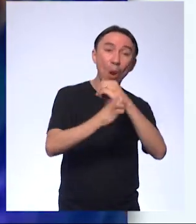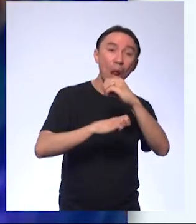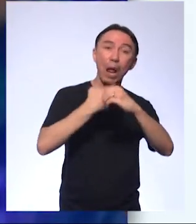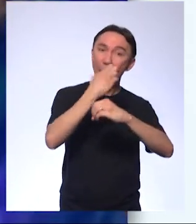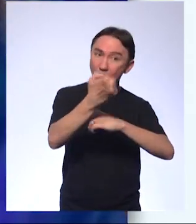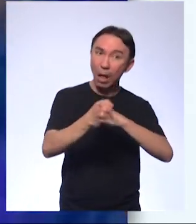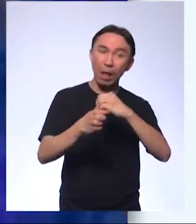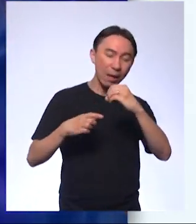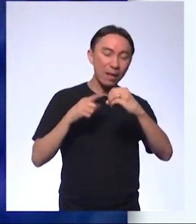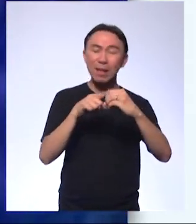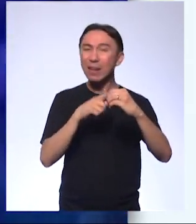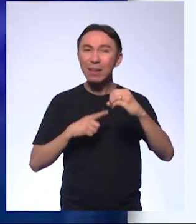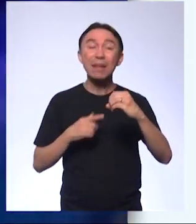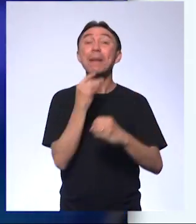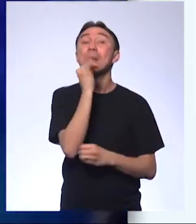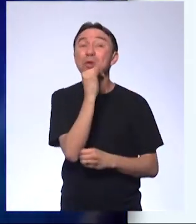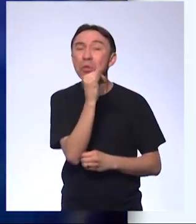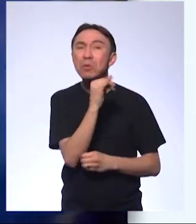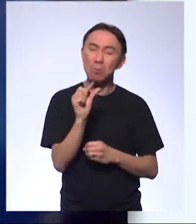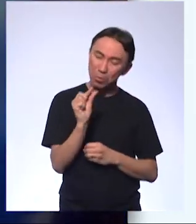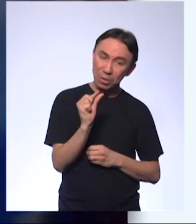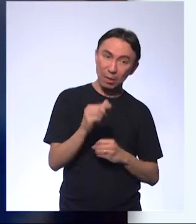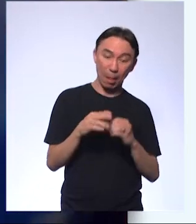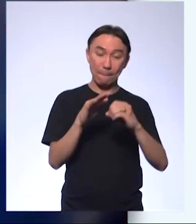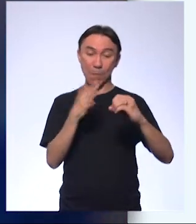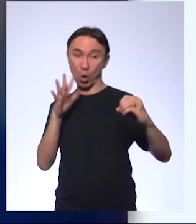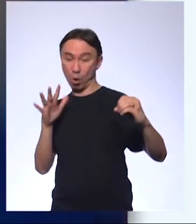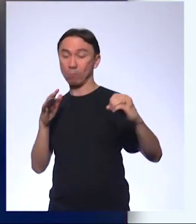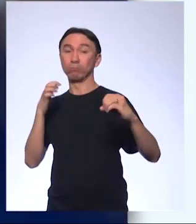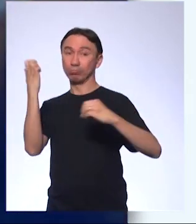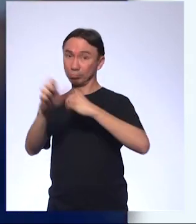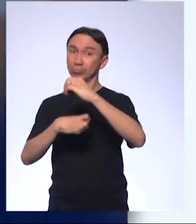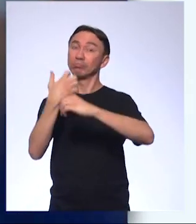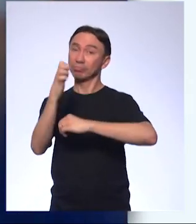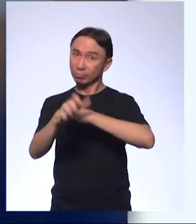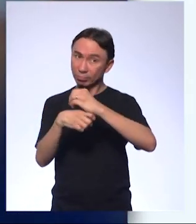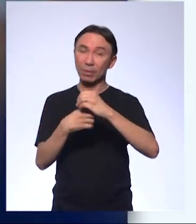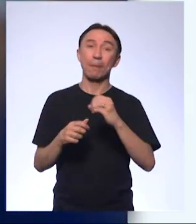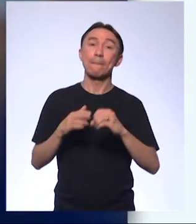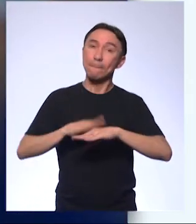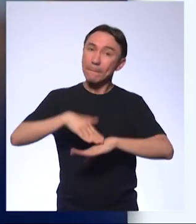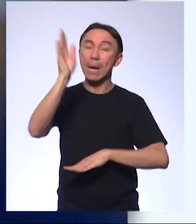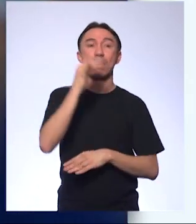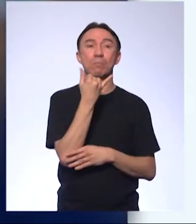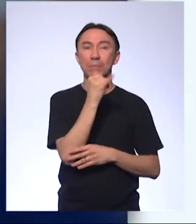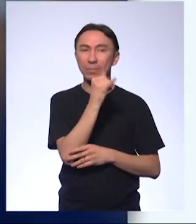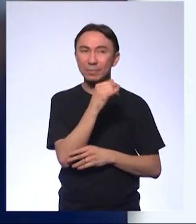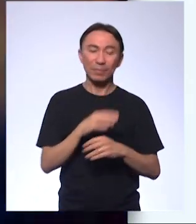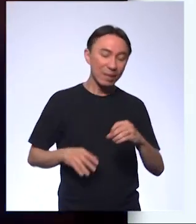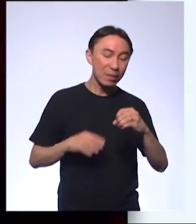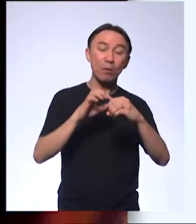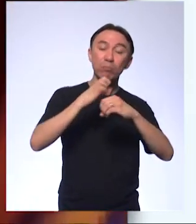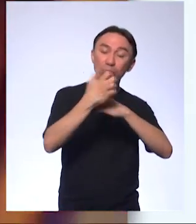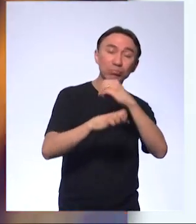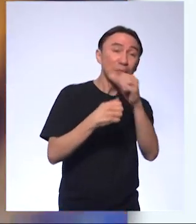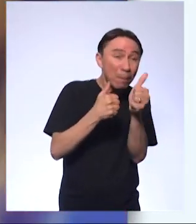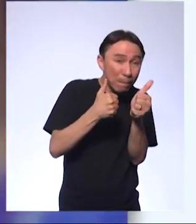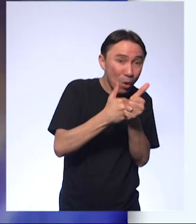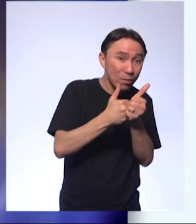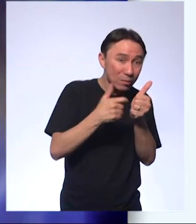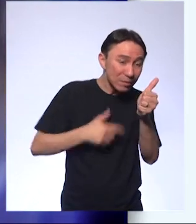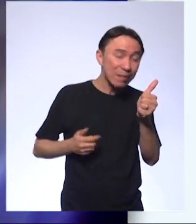Planck propôs que a matéria não emitia radiação de modo contínuo, mas que ela liberava discretos feixes de energia chamados de quantum.